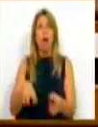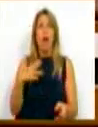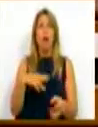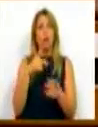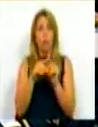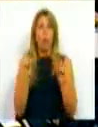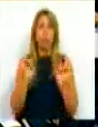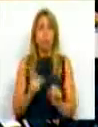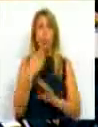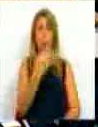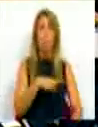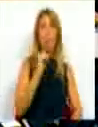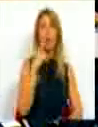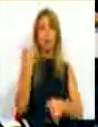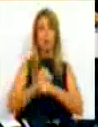sua ação futura.